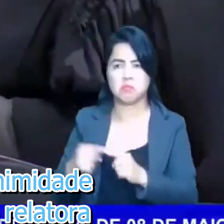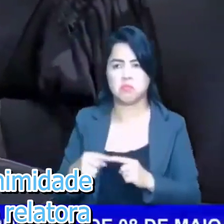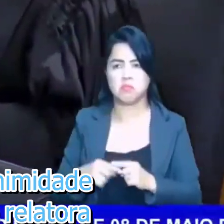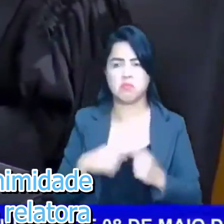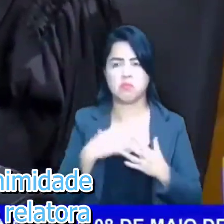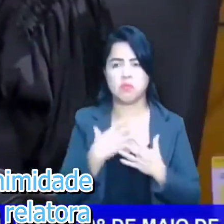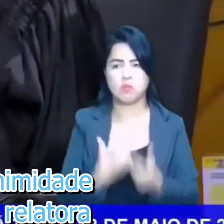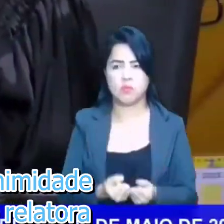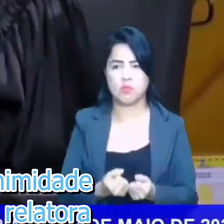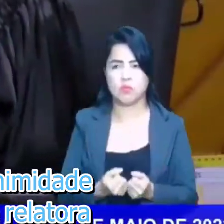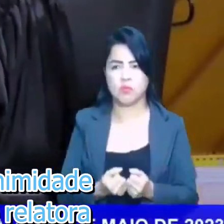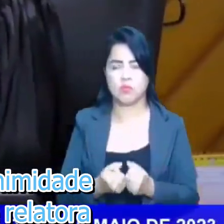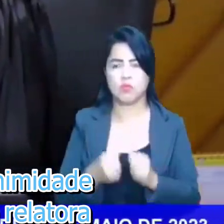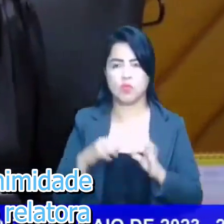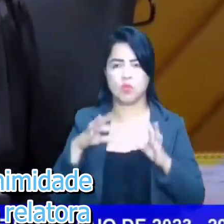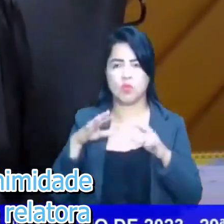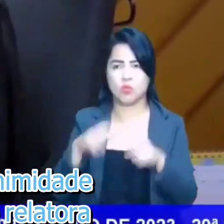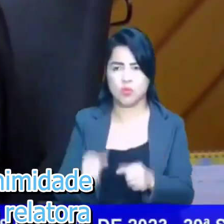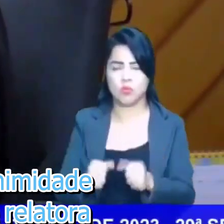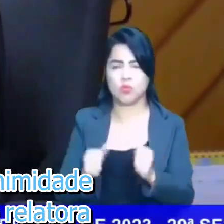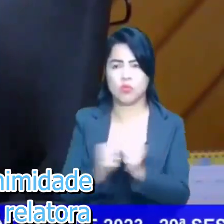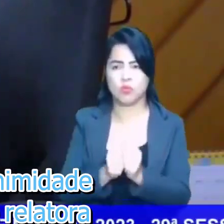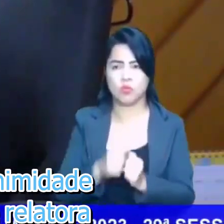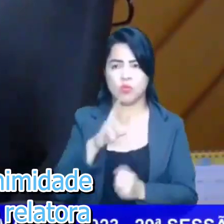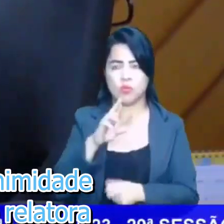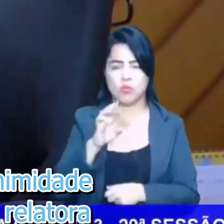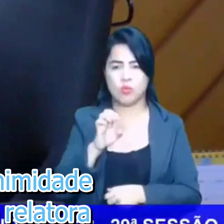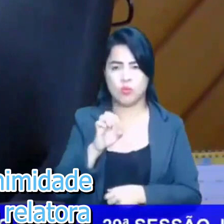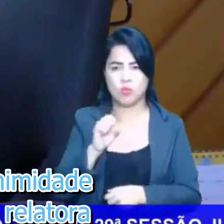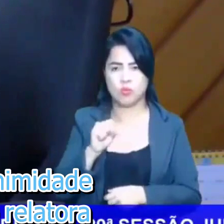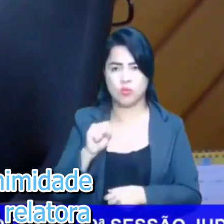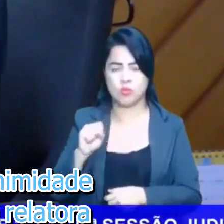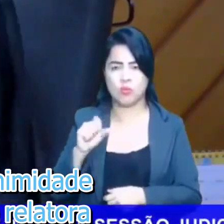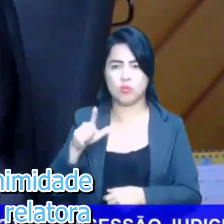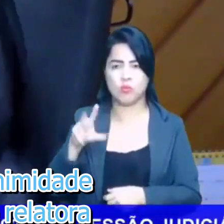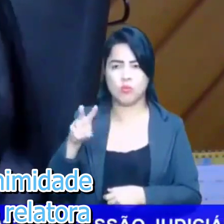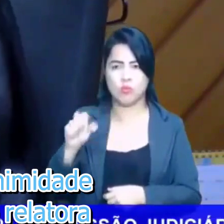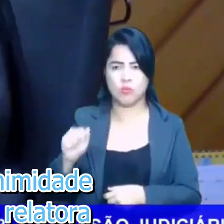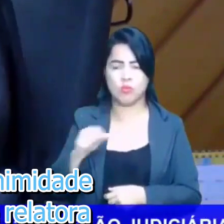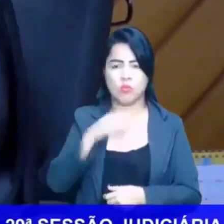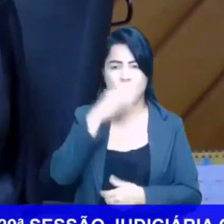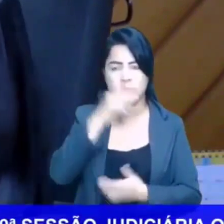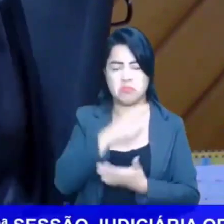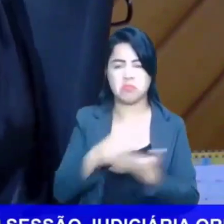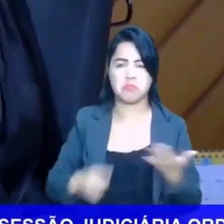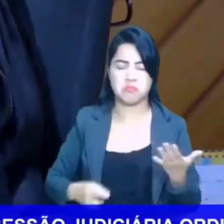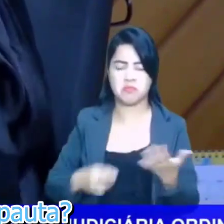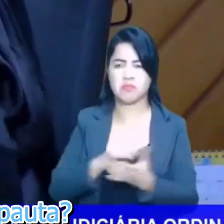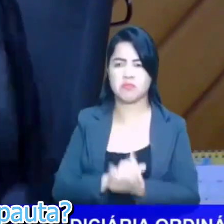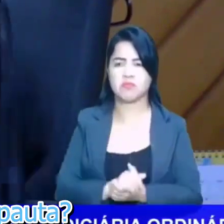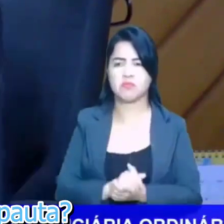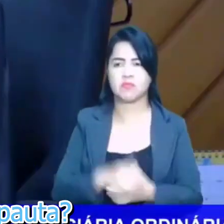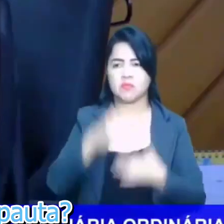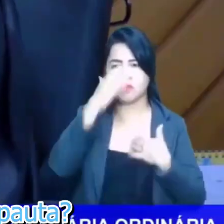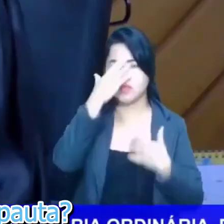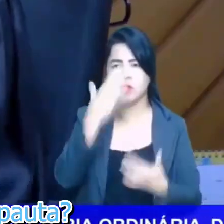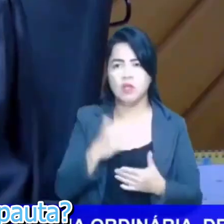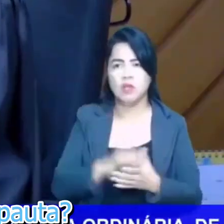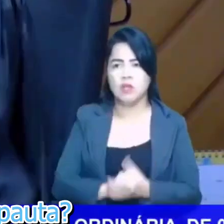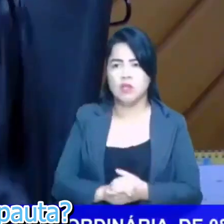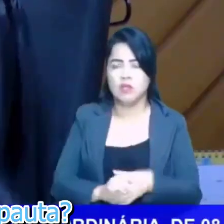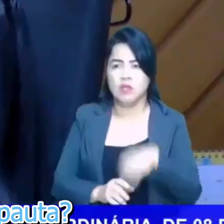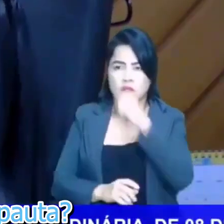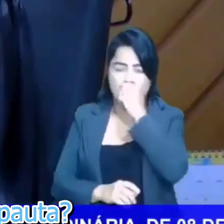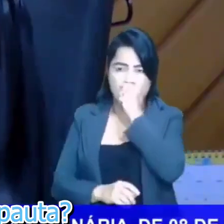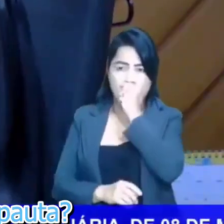lugar. Imagem direcionada à mesa de João Lages, que está fazendo leitura nos papéis que estão dispostos em cima da sua